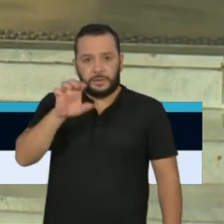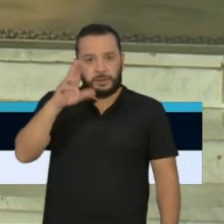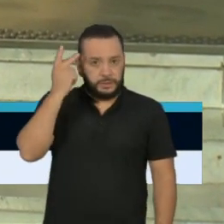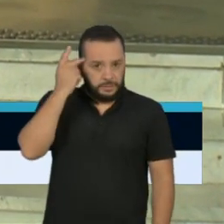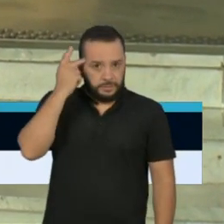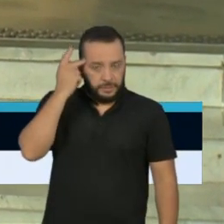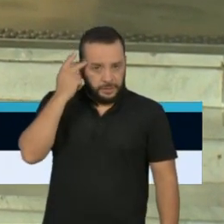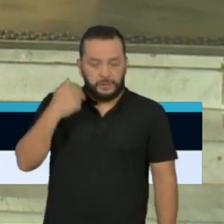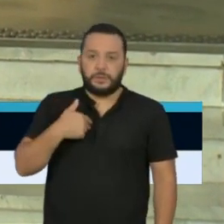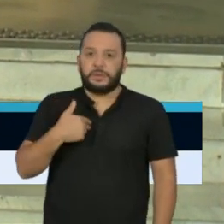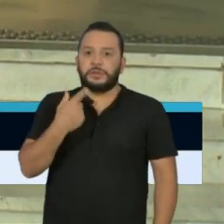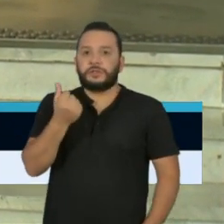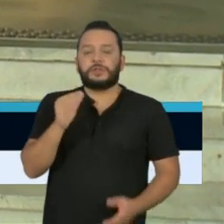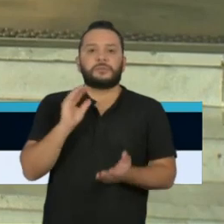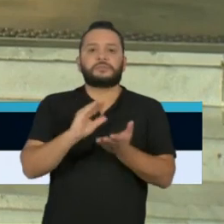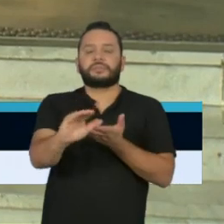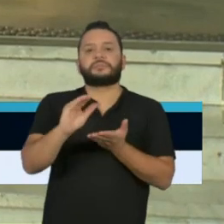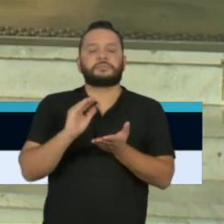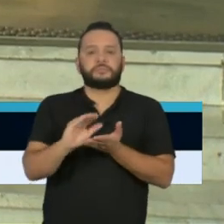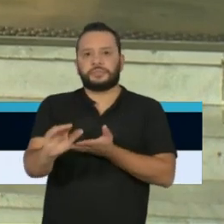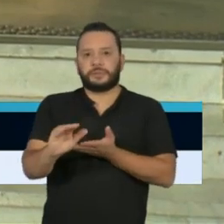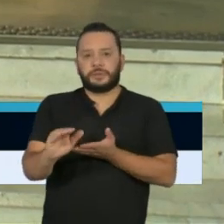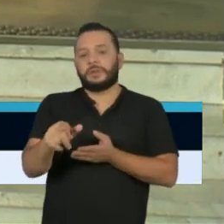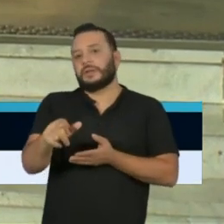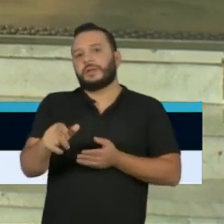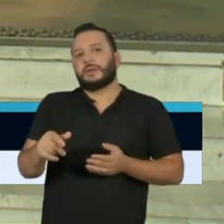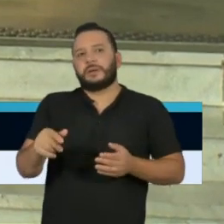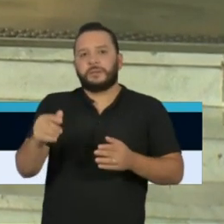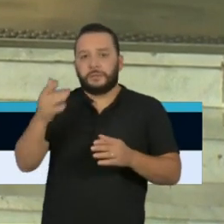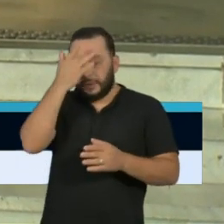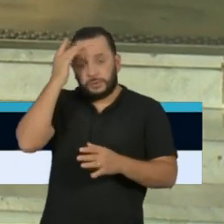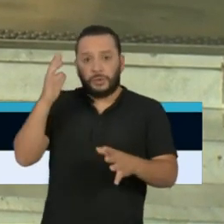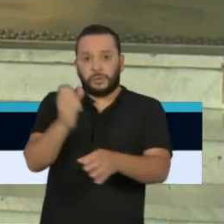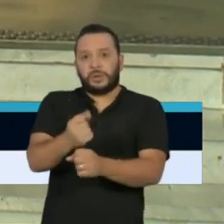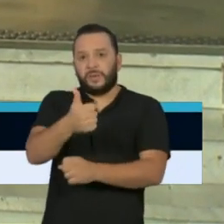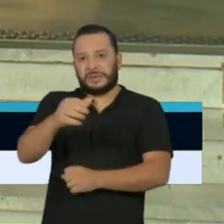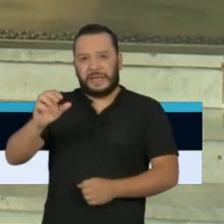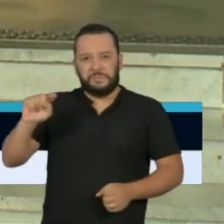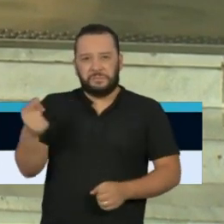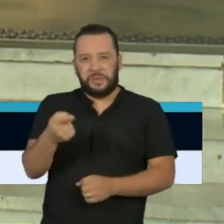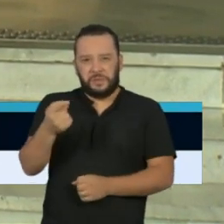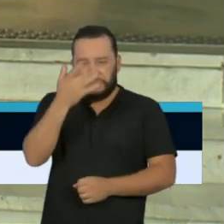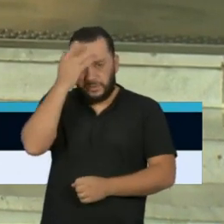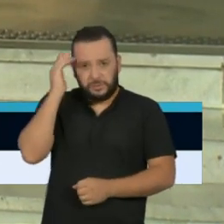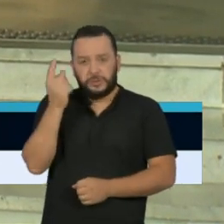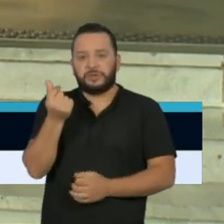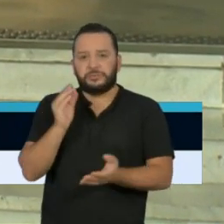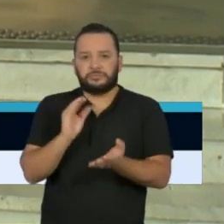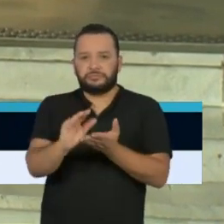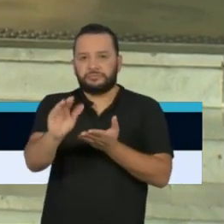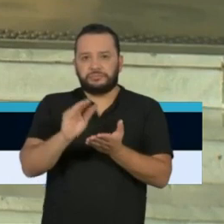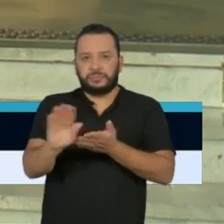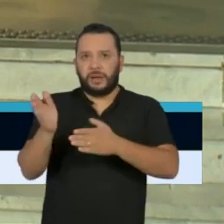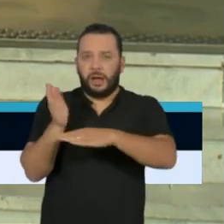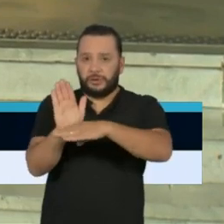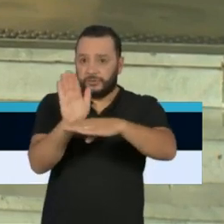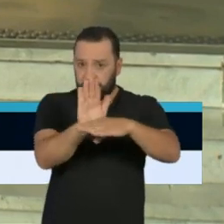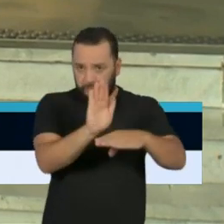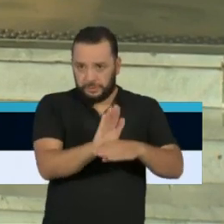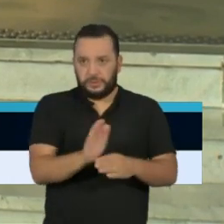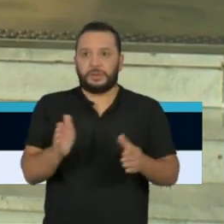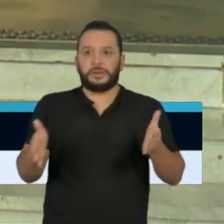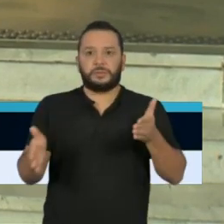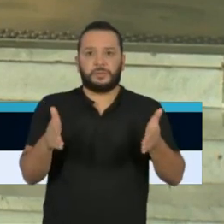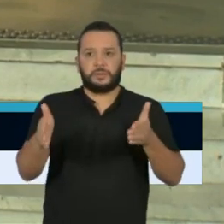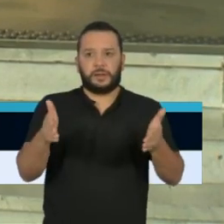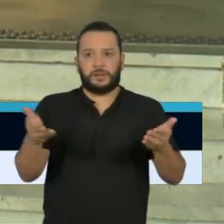repassou para os municípios com mais de 100 mil habitantes um recurso, né, no sentido de ajuda neste momento